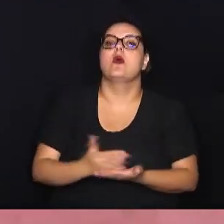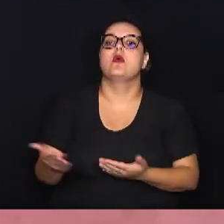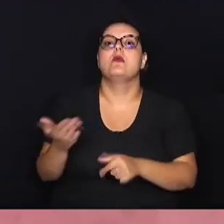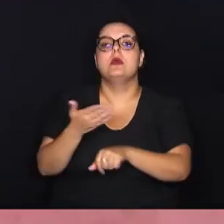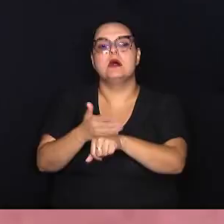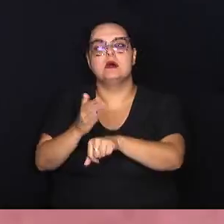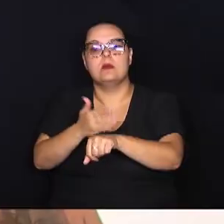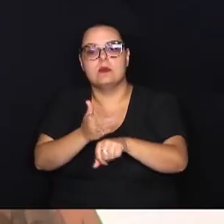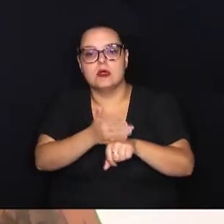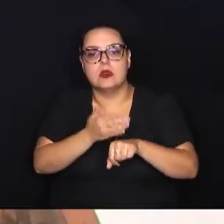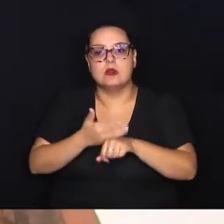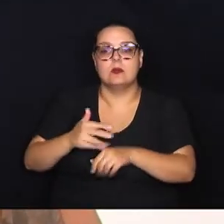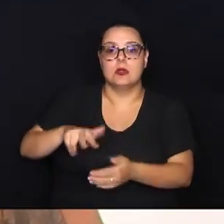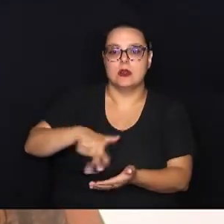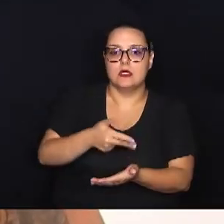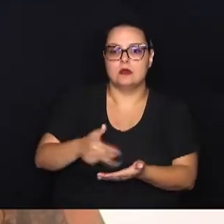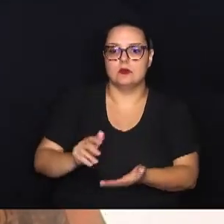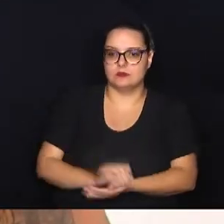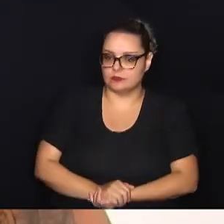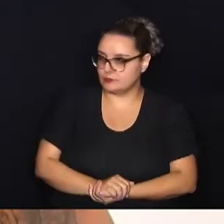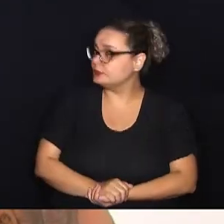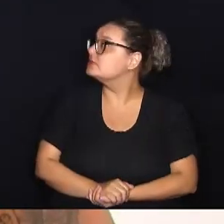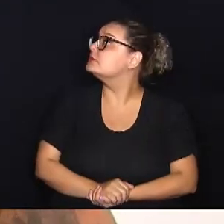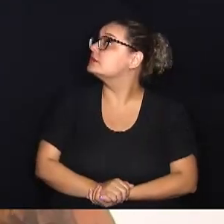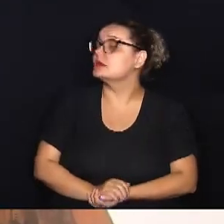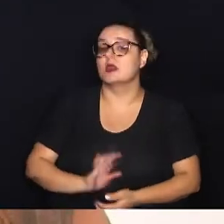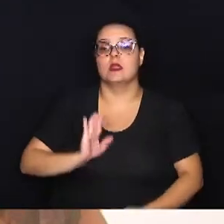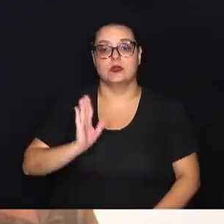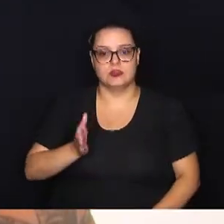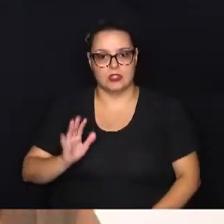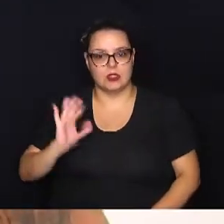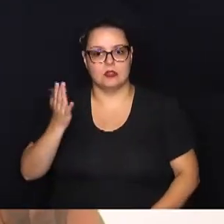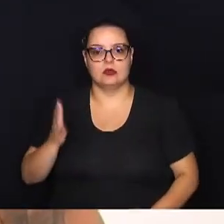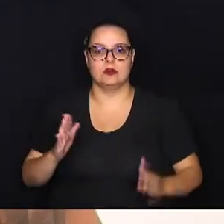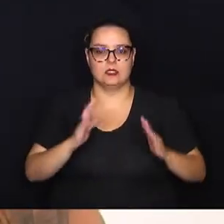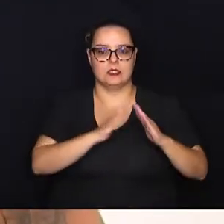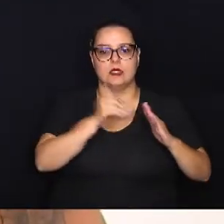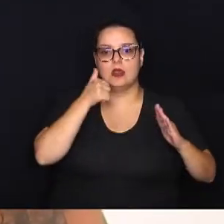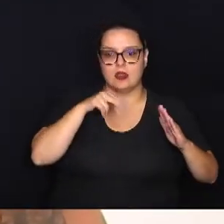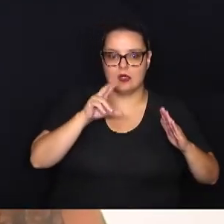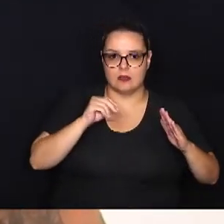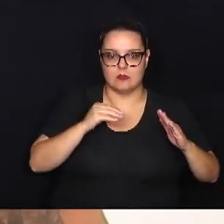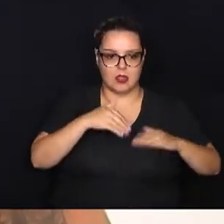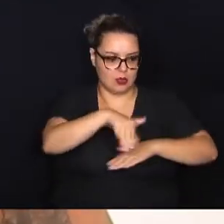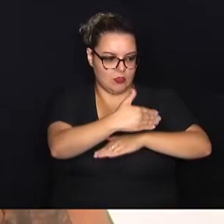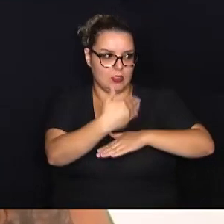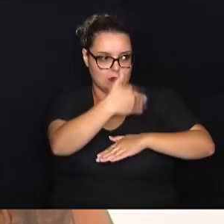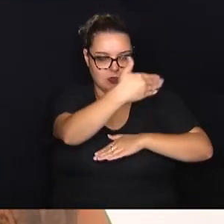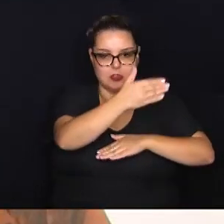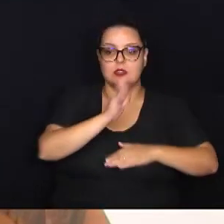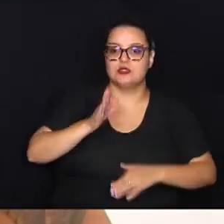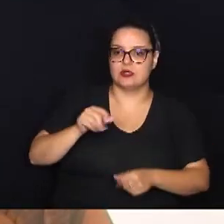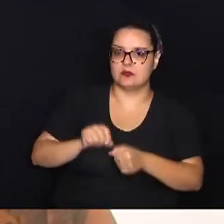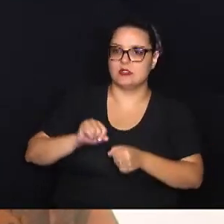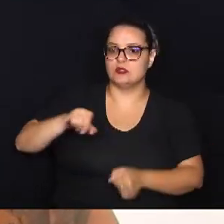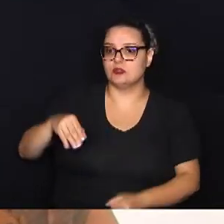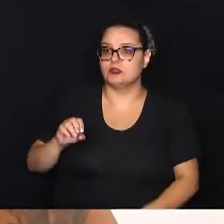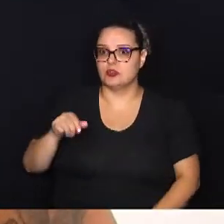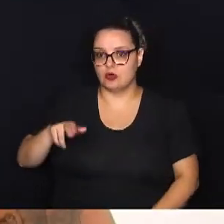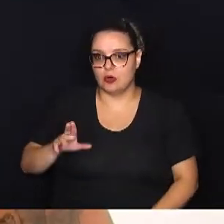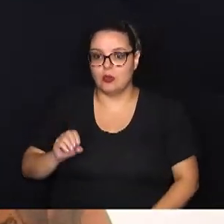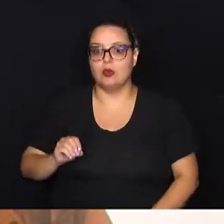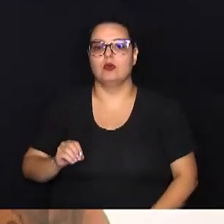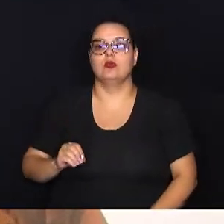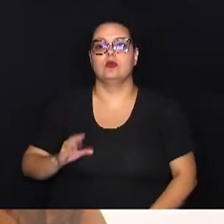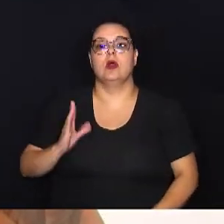praticar essa dança. Já acontecia o jongo na casa da minha avó, que é ruas aqui para cima, a gente já fazia o jongo, identifica que a Fazenda